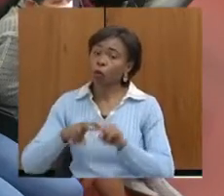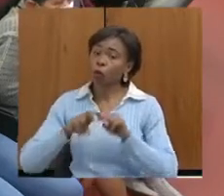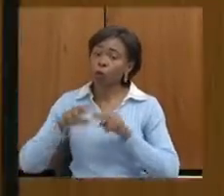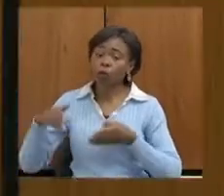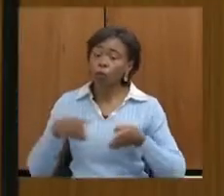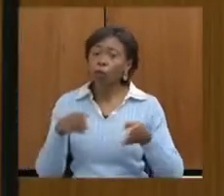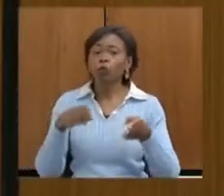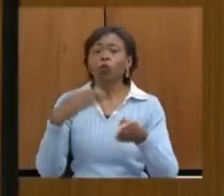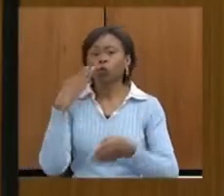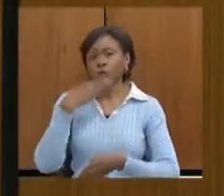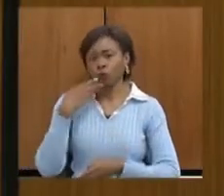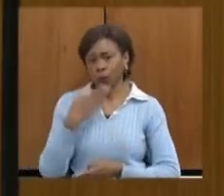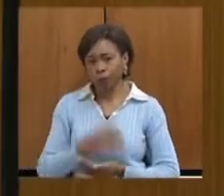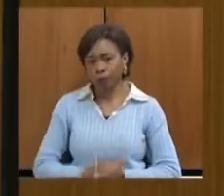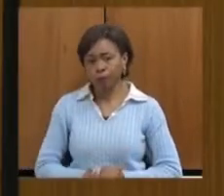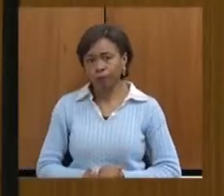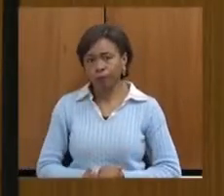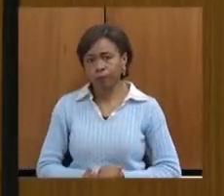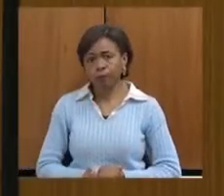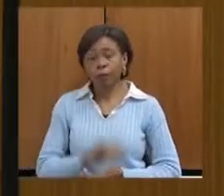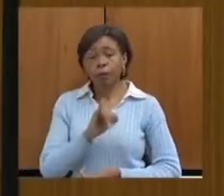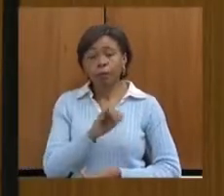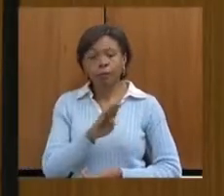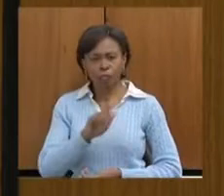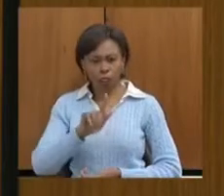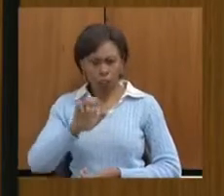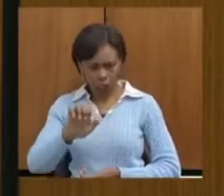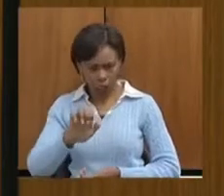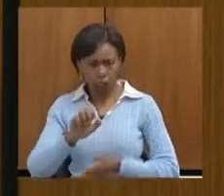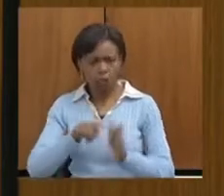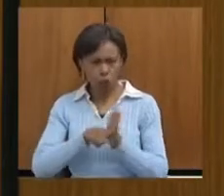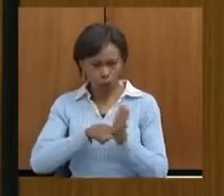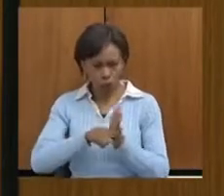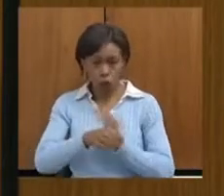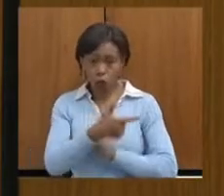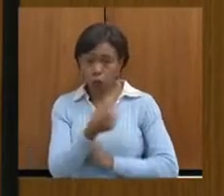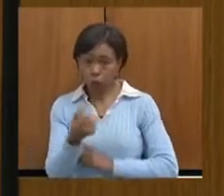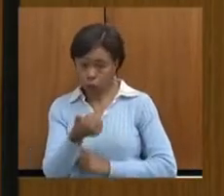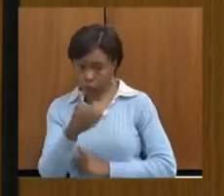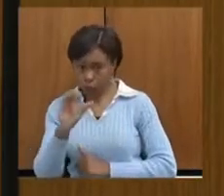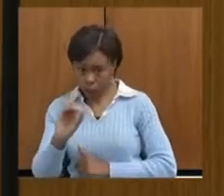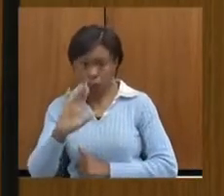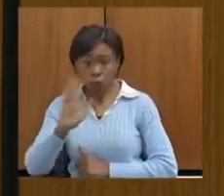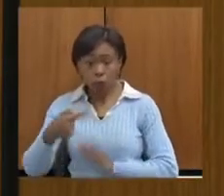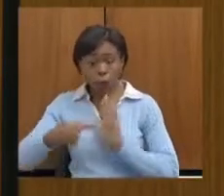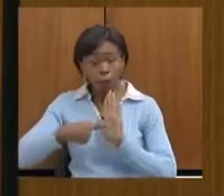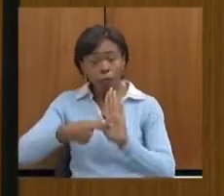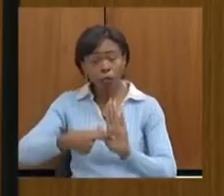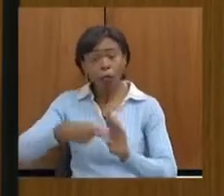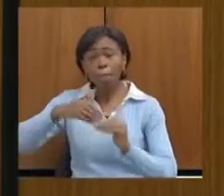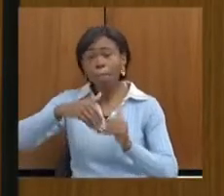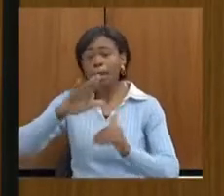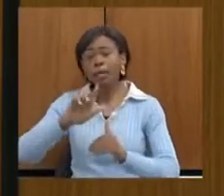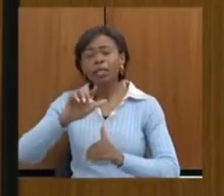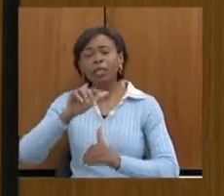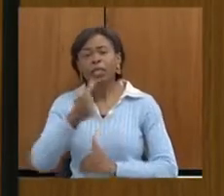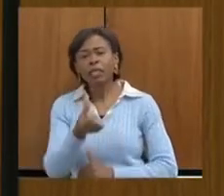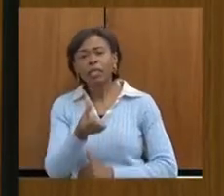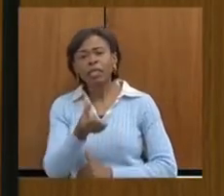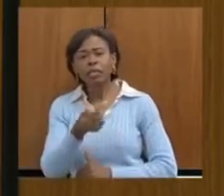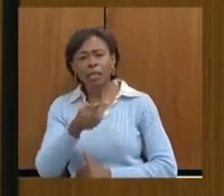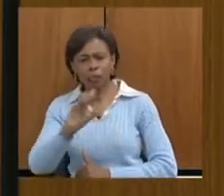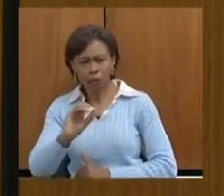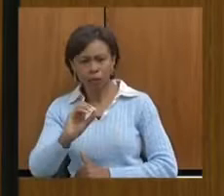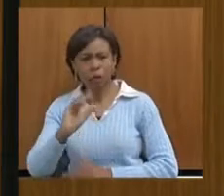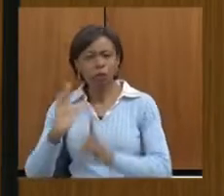é os seus tbg em 2010 já registrou mais de 670 é